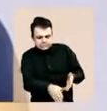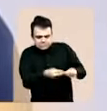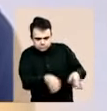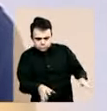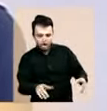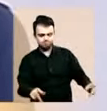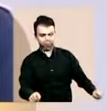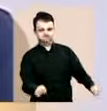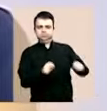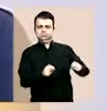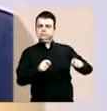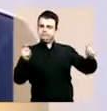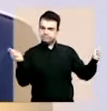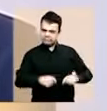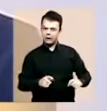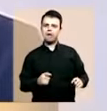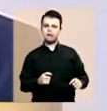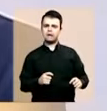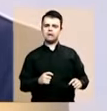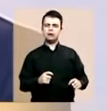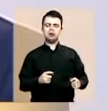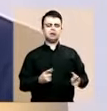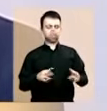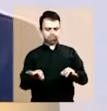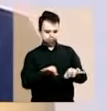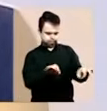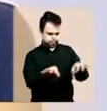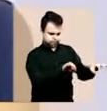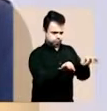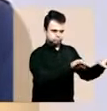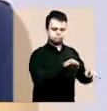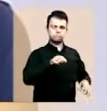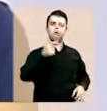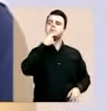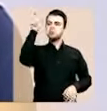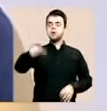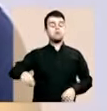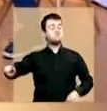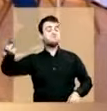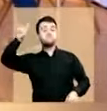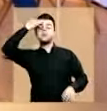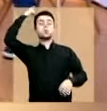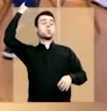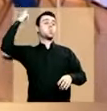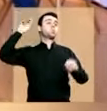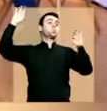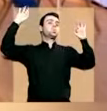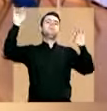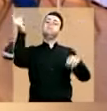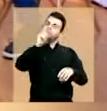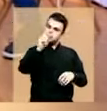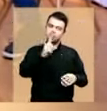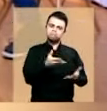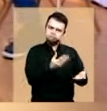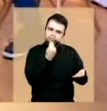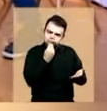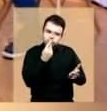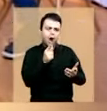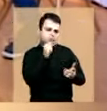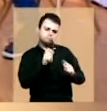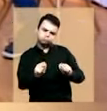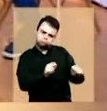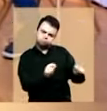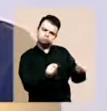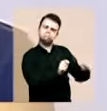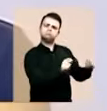do desperdício do consumo de água. Então, sem nenhuma obra de infraestrutura... Ele não inventou água nenhuma, ele otimizou o que tinha. E, ao